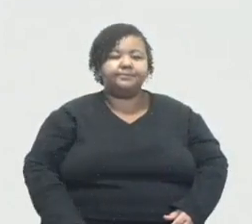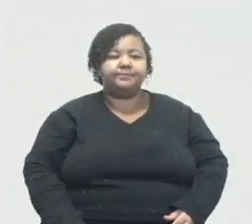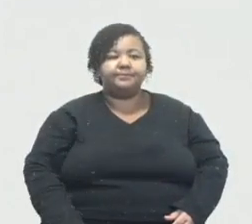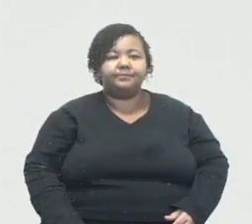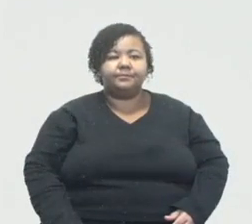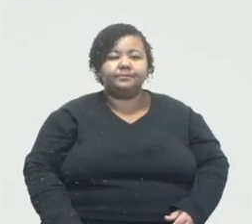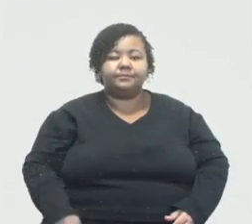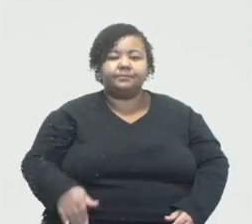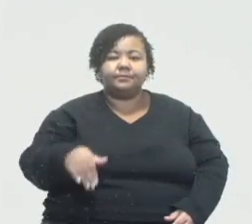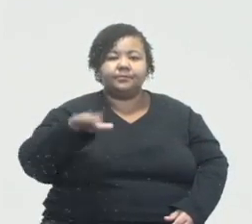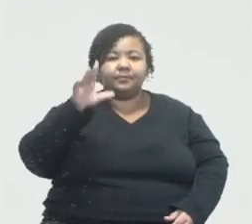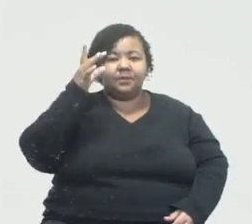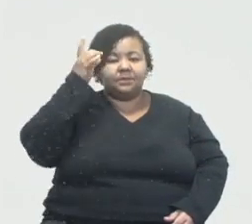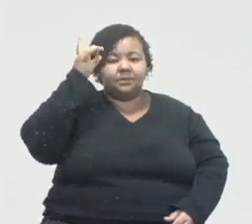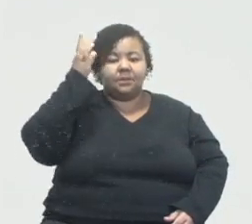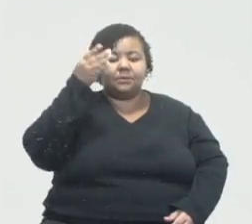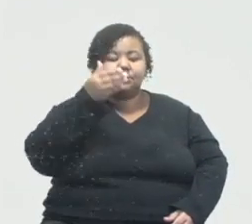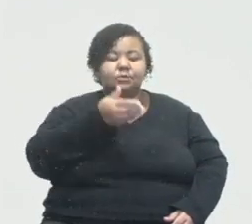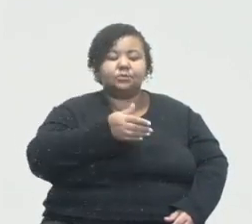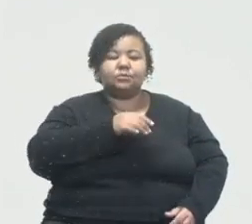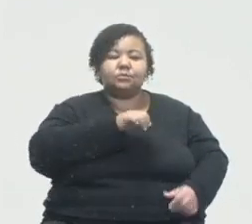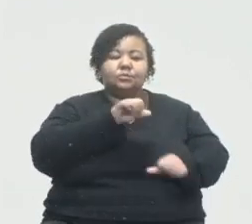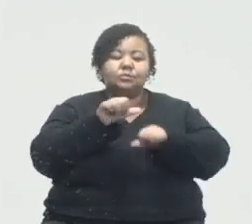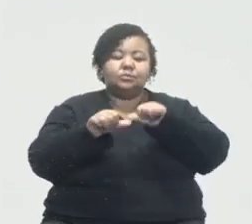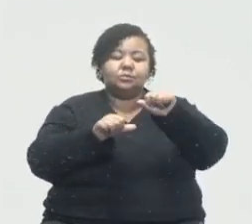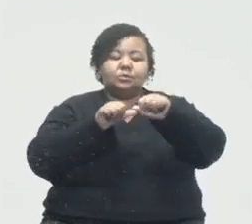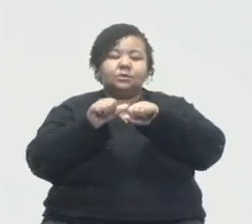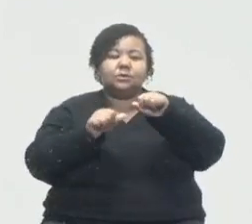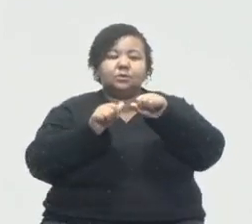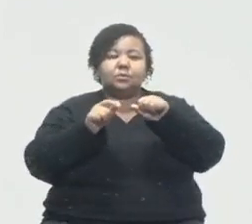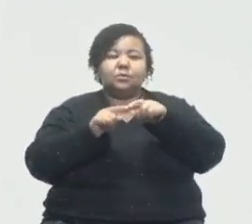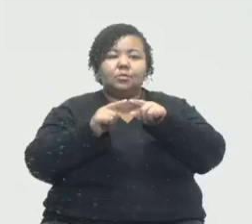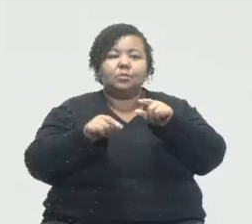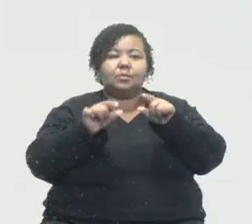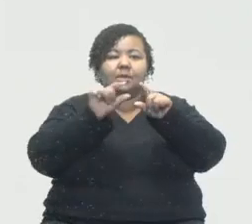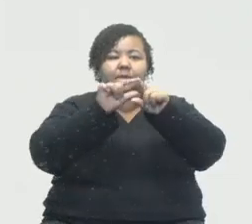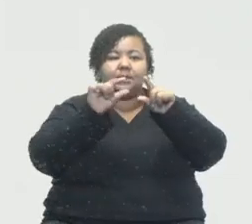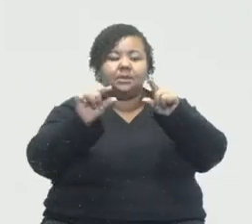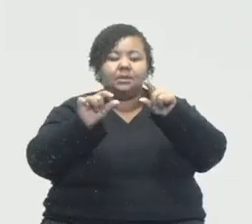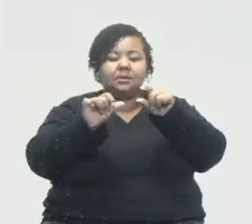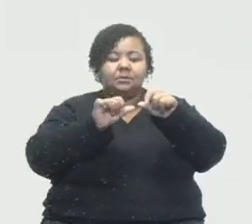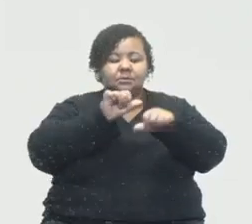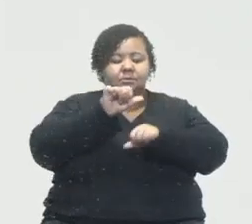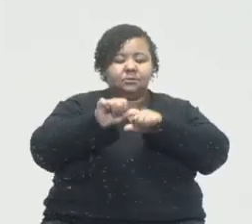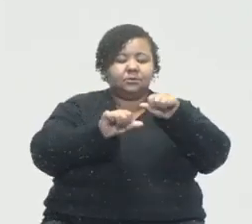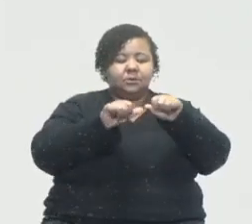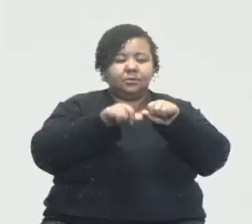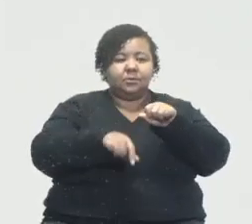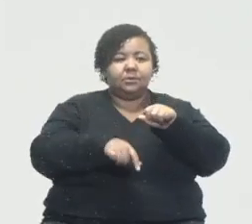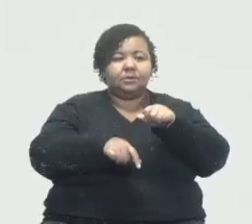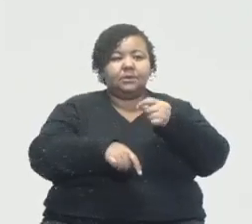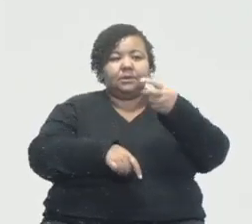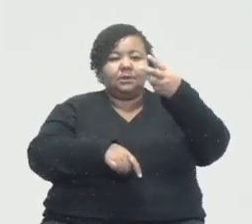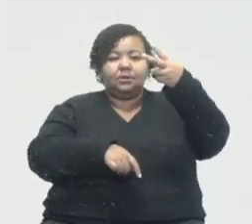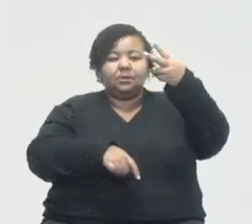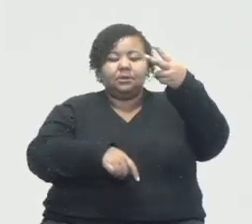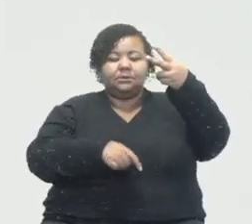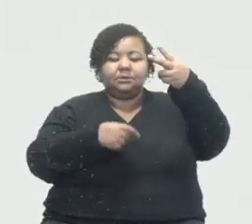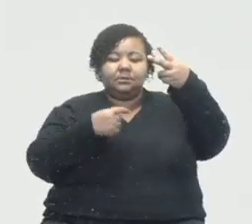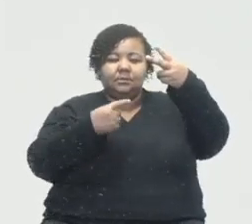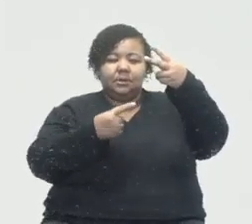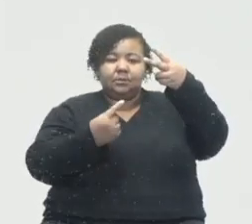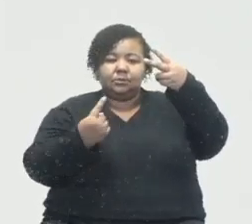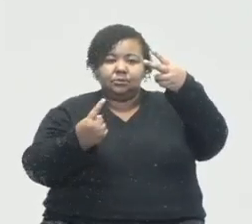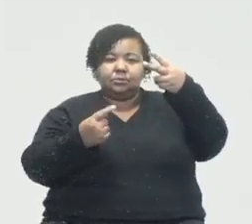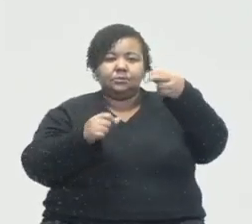mais fácil resolver esse sistema aqui trocando uma linha pela outra. Veja que aqui tem 2, aqui tem menos 1. Então, se a gente realizar essa